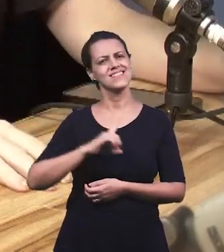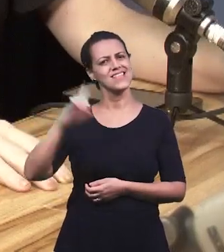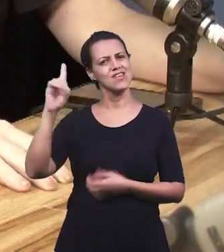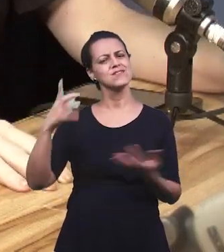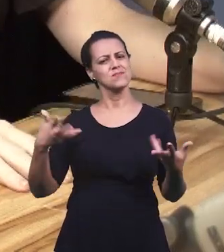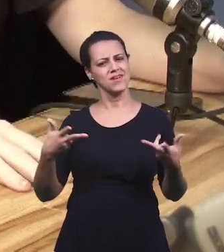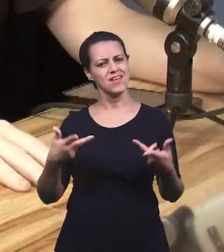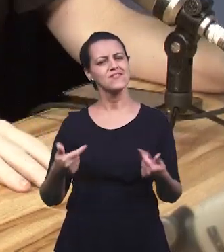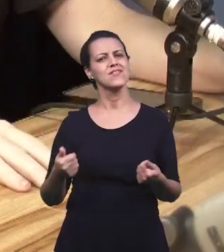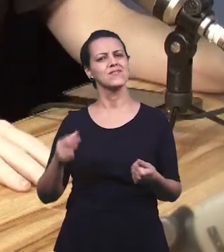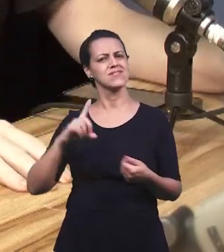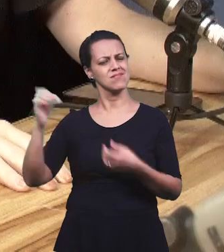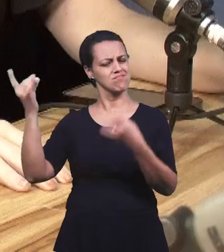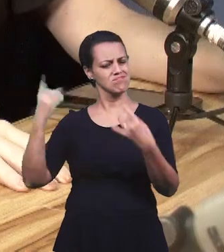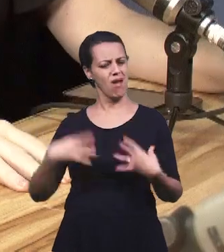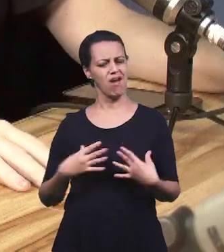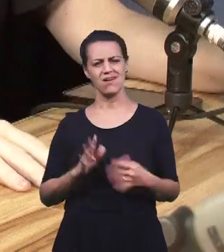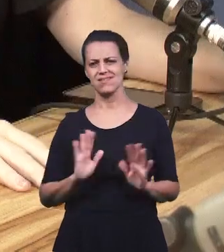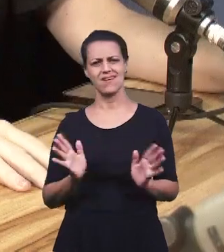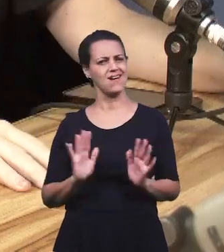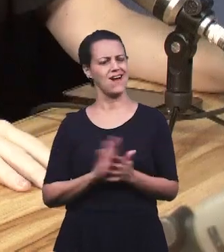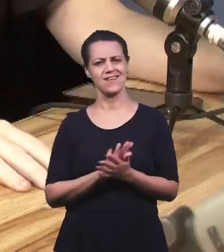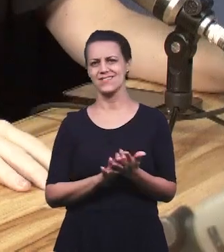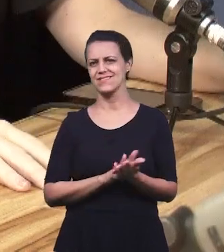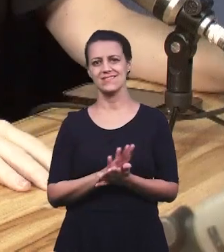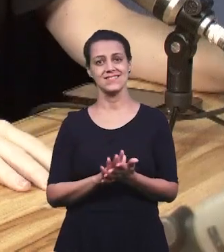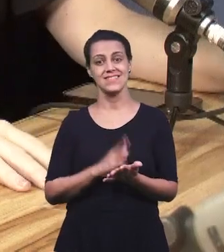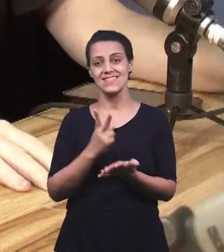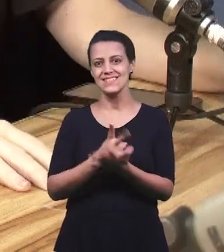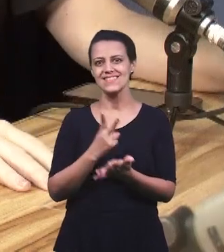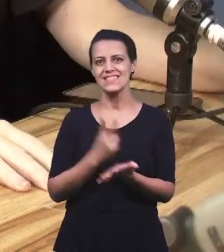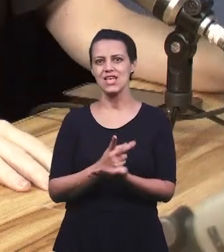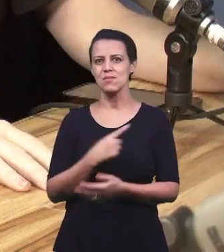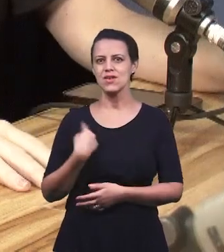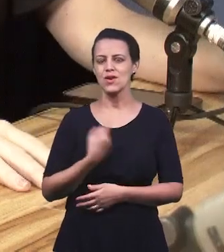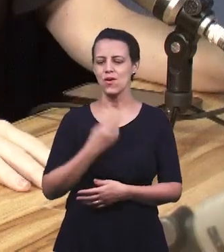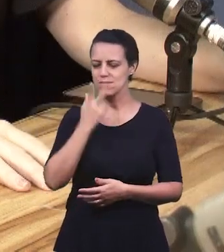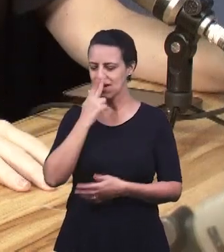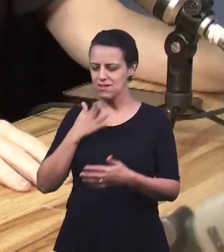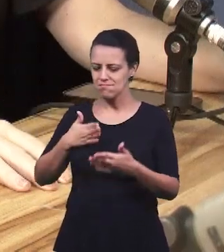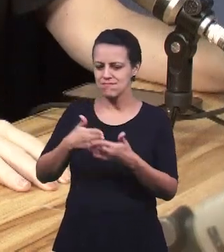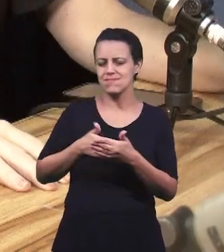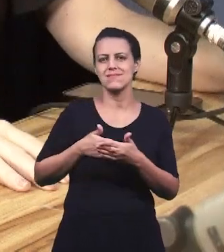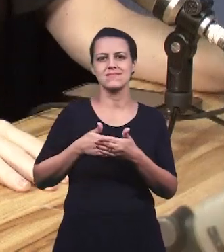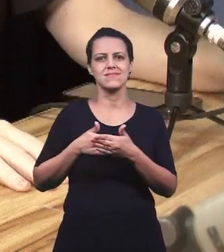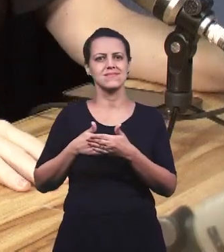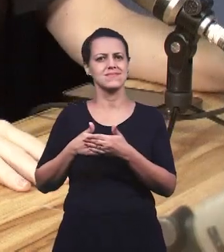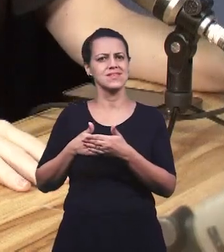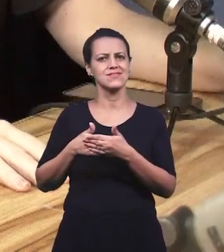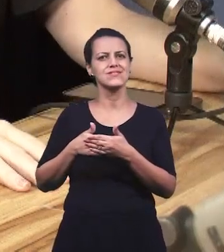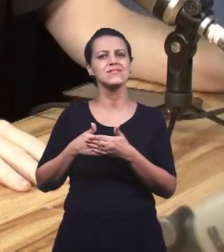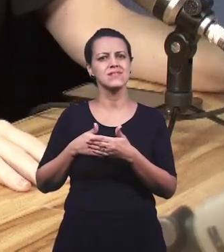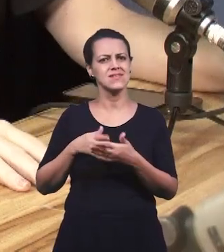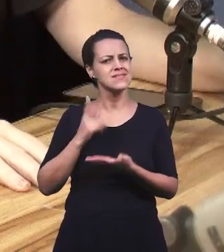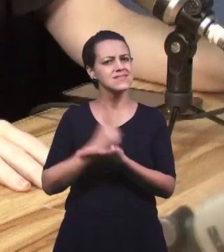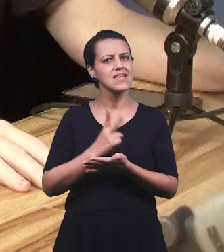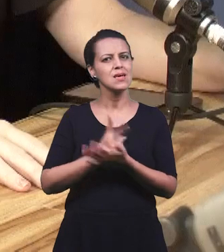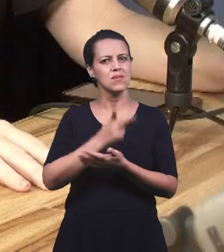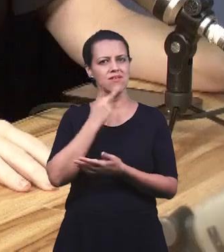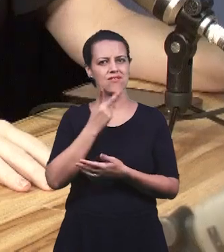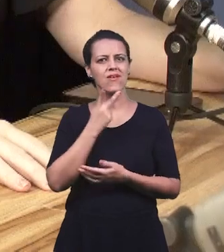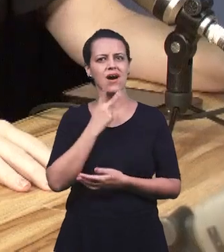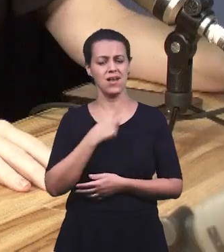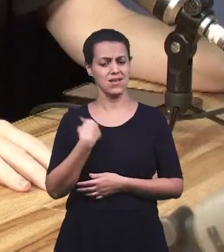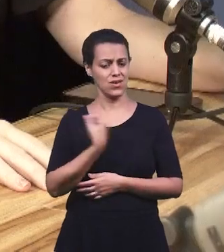maravilhoso, ele não nos deixa desamparados. Toda vez que nós chegamos na nossa limitação, e aí nós fala isso muitas vezes no Manaim, existe